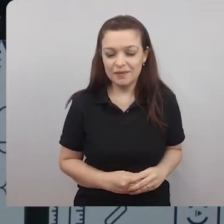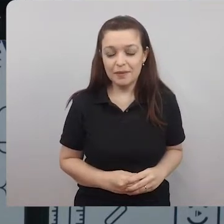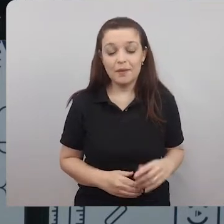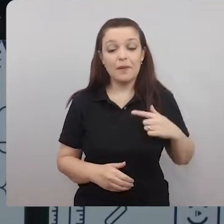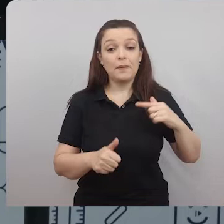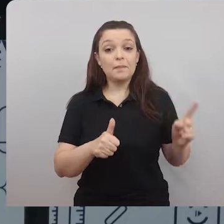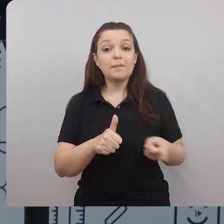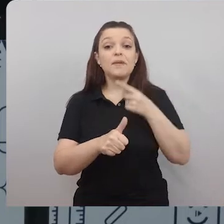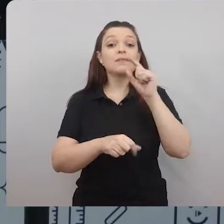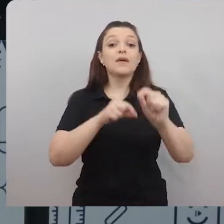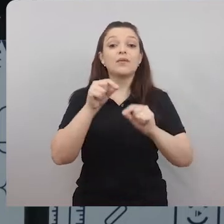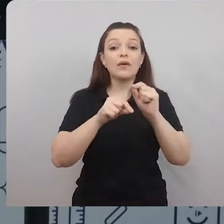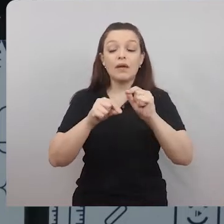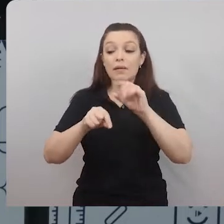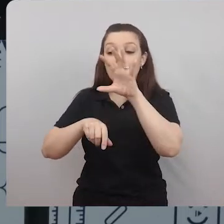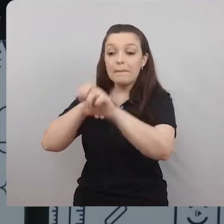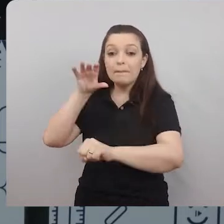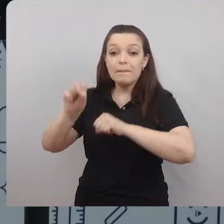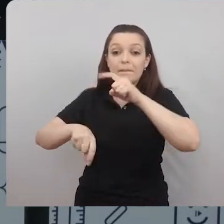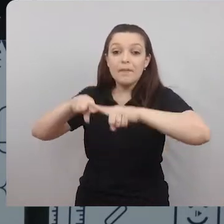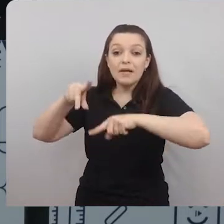Primeiro, nós separamos os